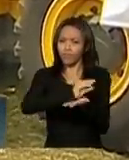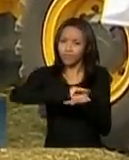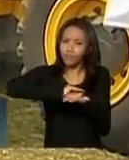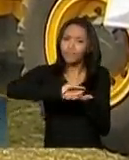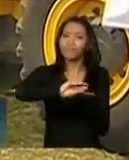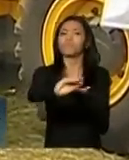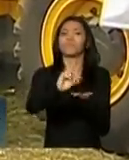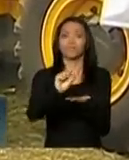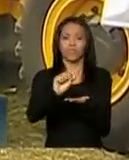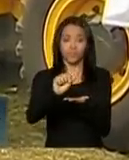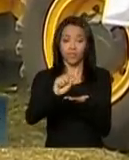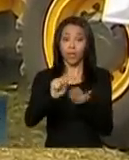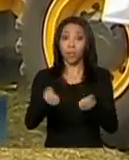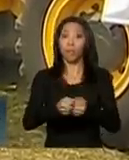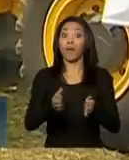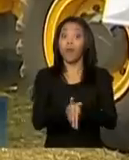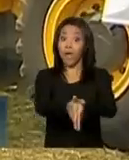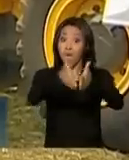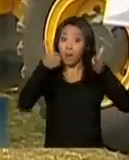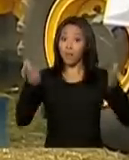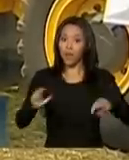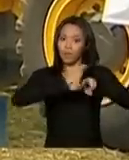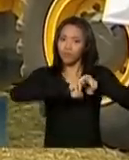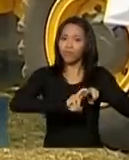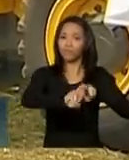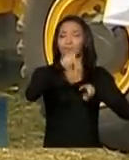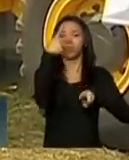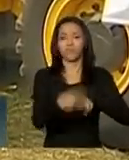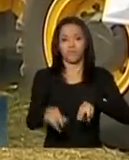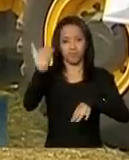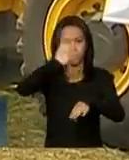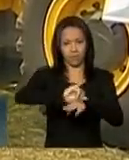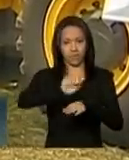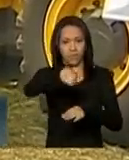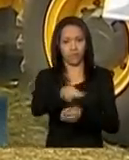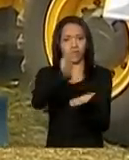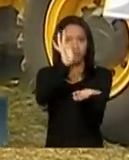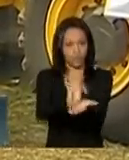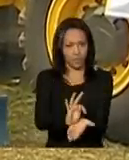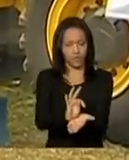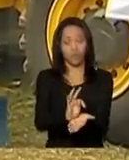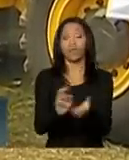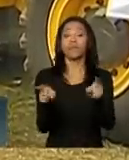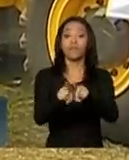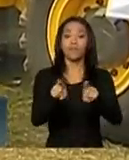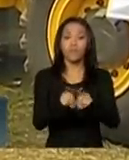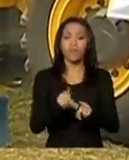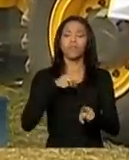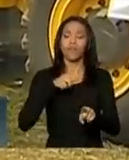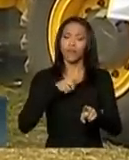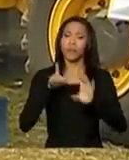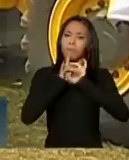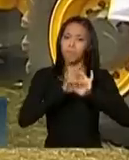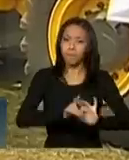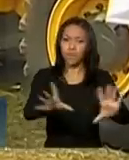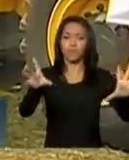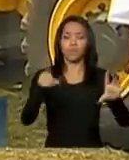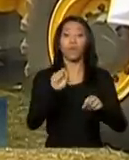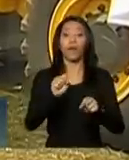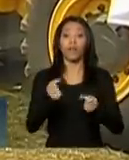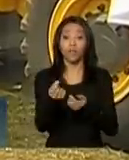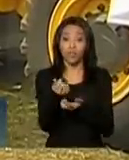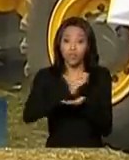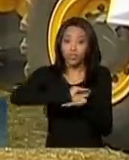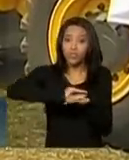de recursos paraa ampliação do metrô de Teresina na ordem de R 200 milhões deais também a autorização paraa liberação de